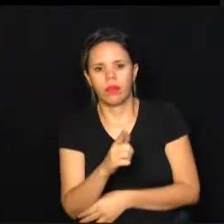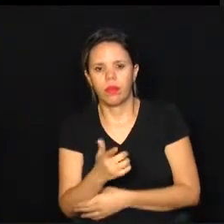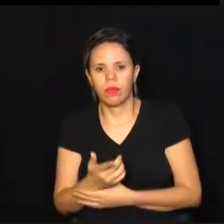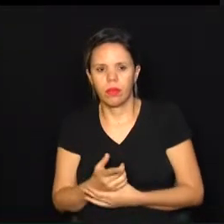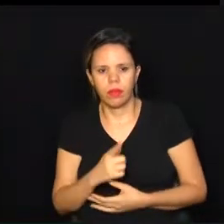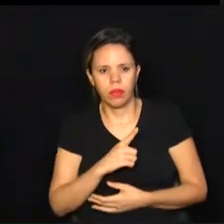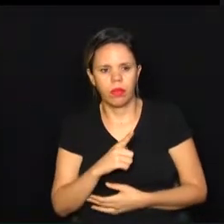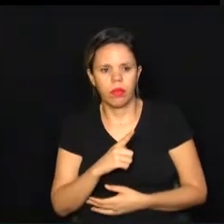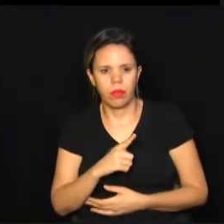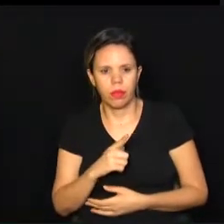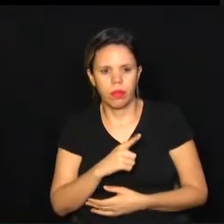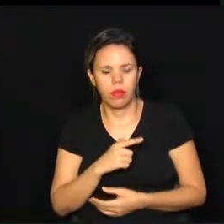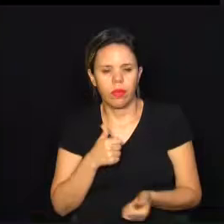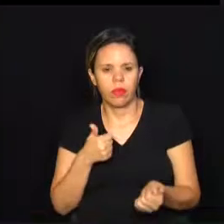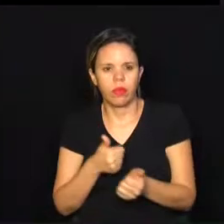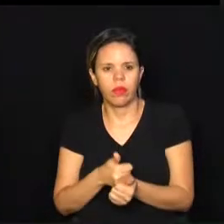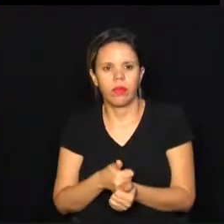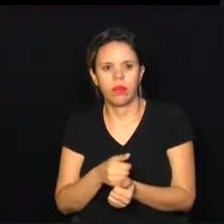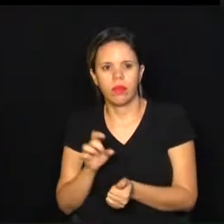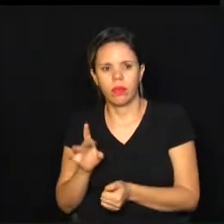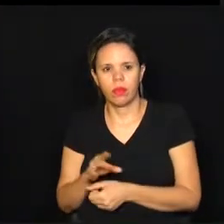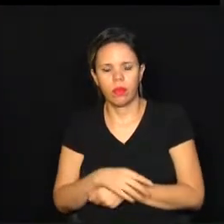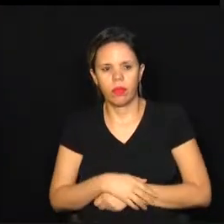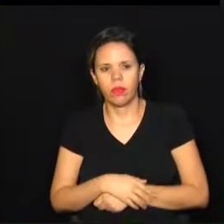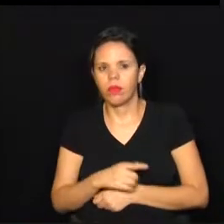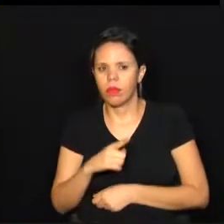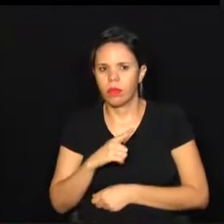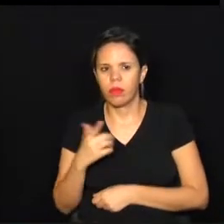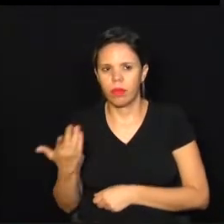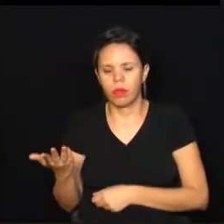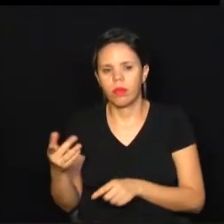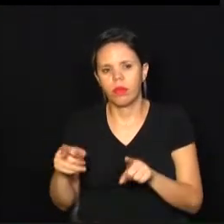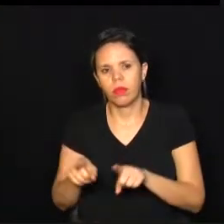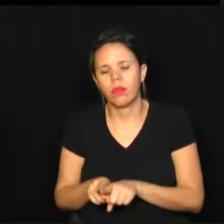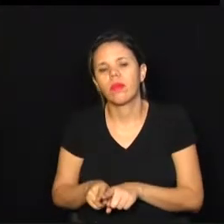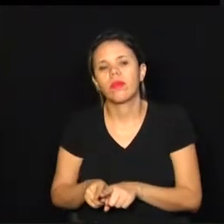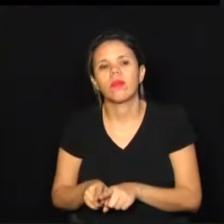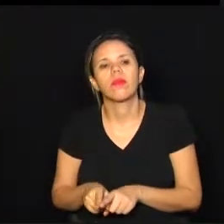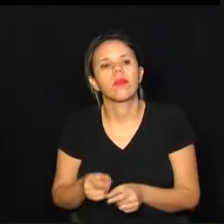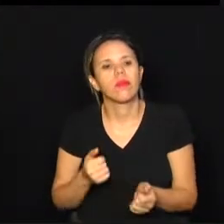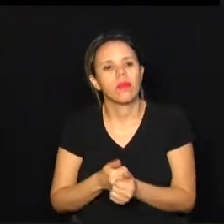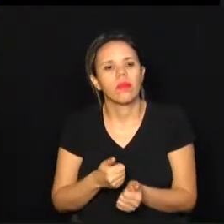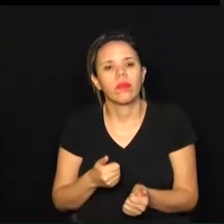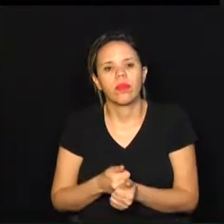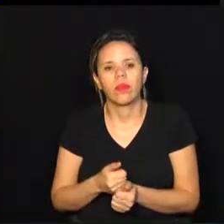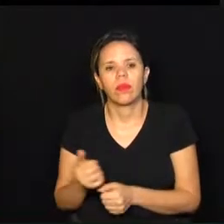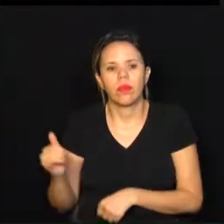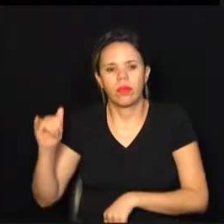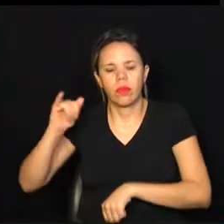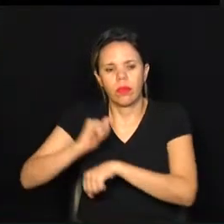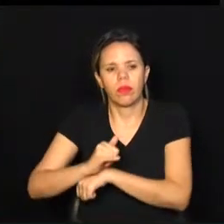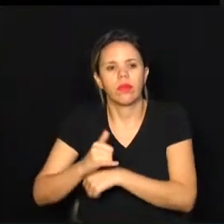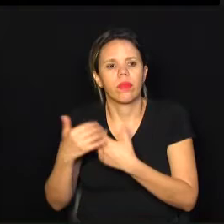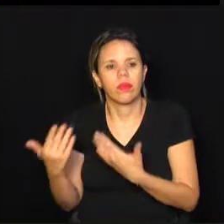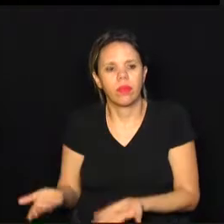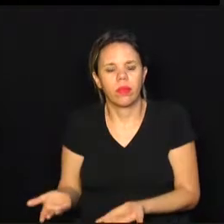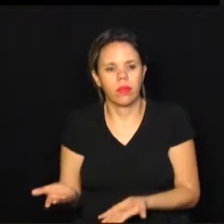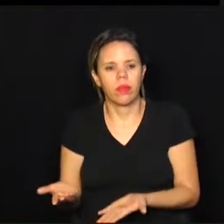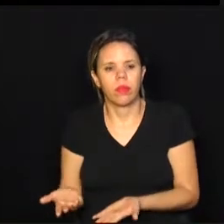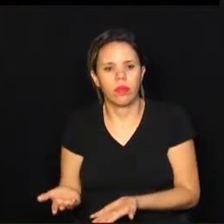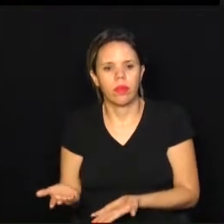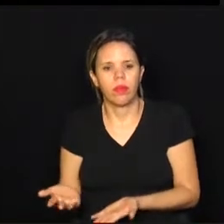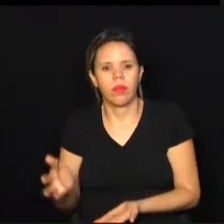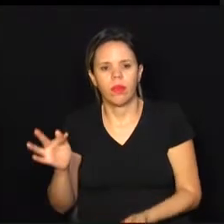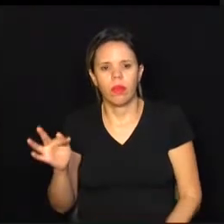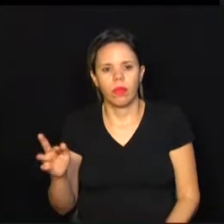tem mais próximo essa região. Temos ali também, bem ao lado do aeroporto de Viracopos, a região de Friburgo e